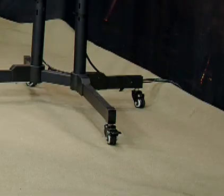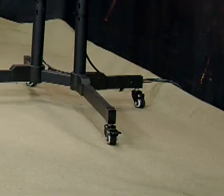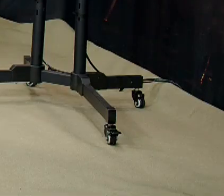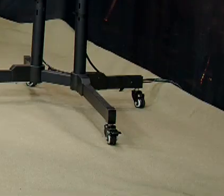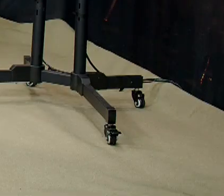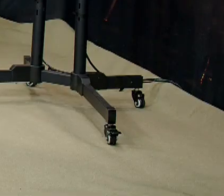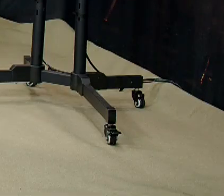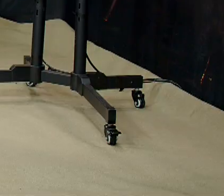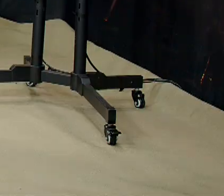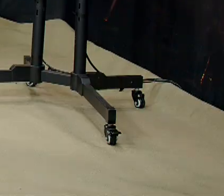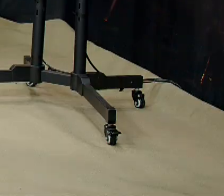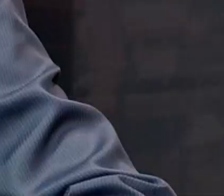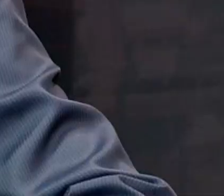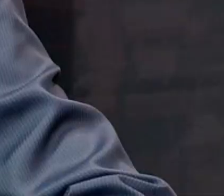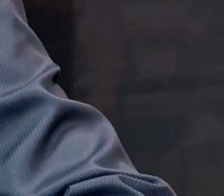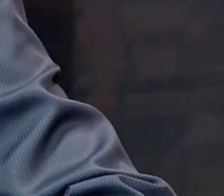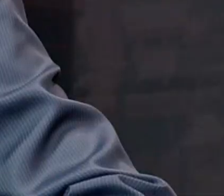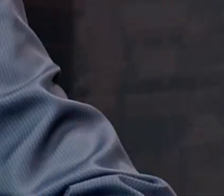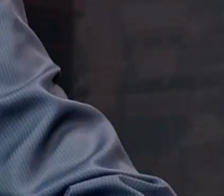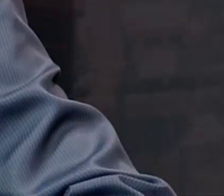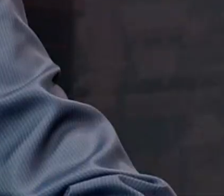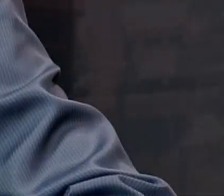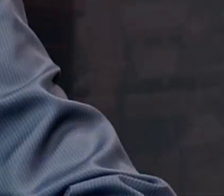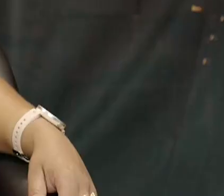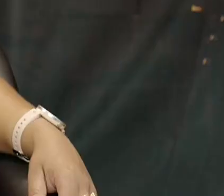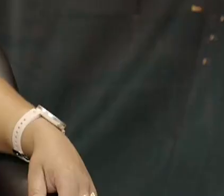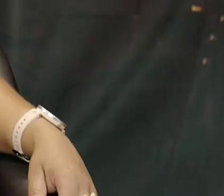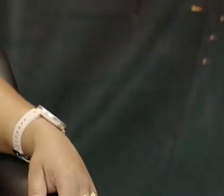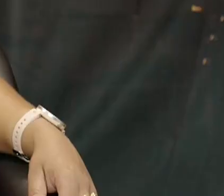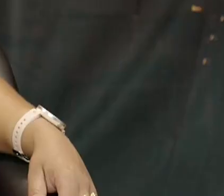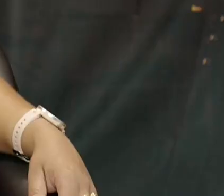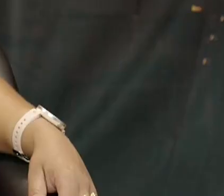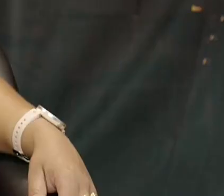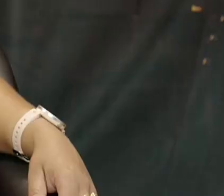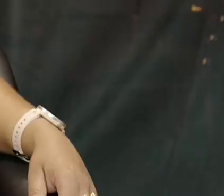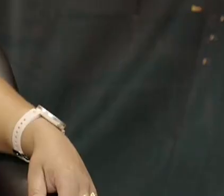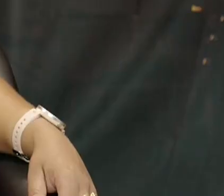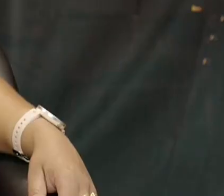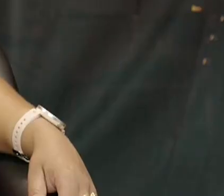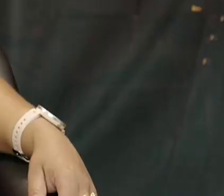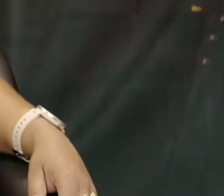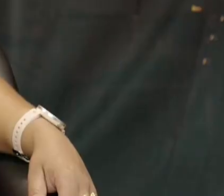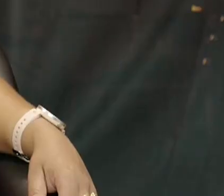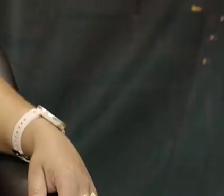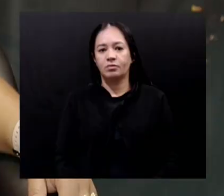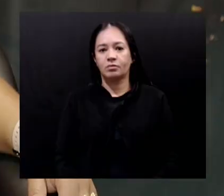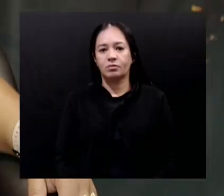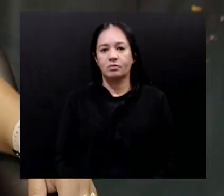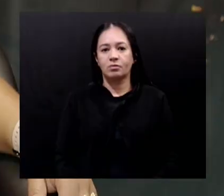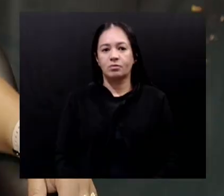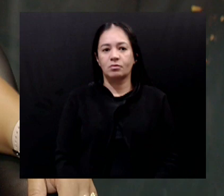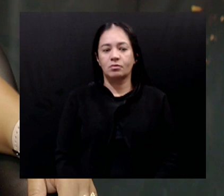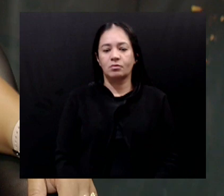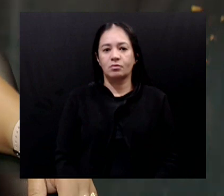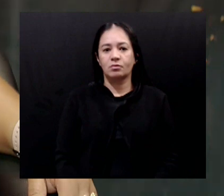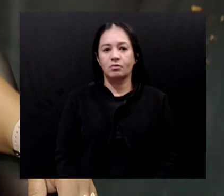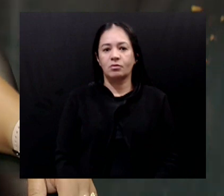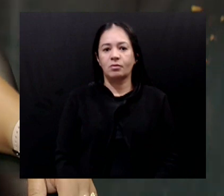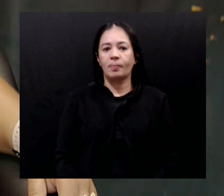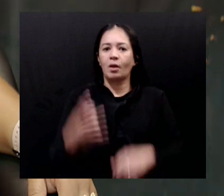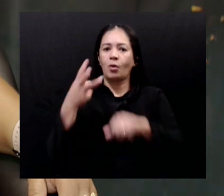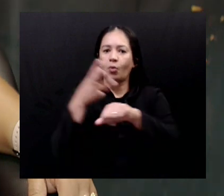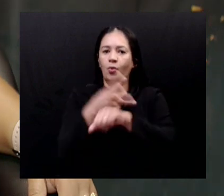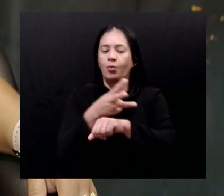cidadania italiana, Ricardo Lousada. Então, manda sua pergunta, o seu depoimento para a gente, o WhatsApp na sua tela,